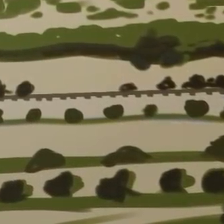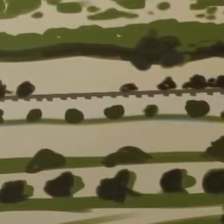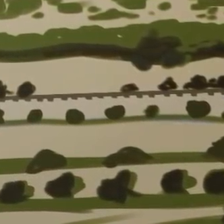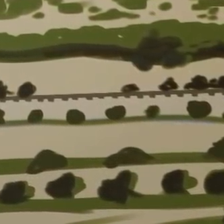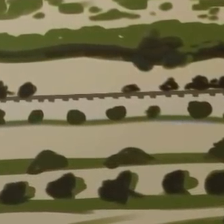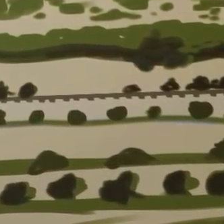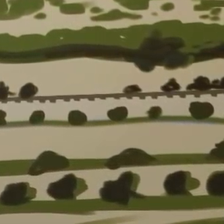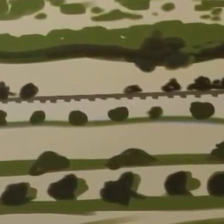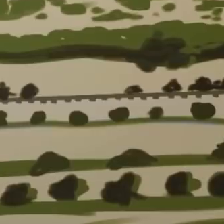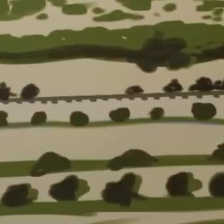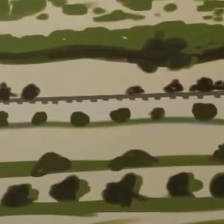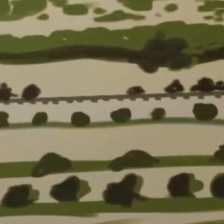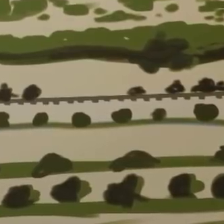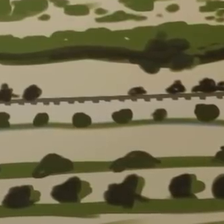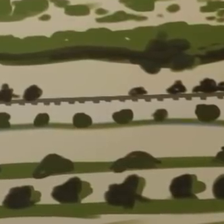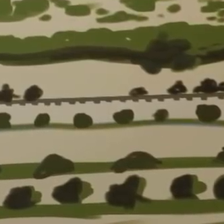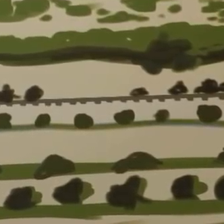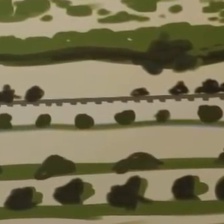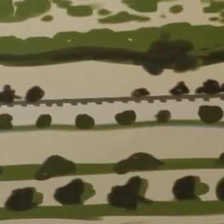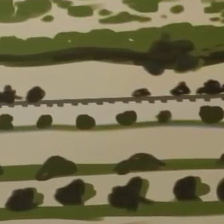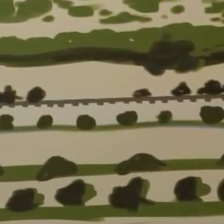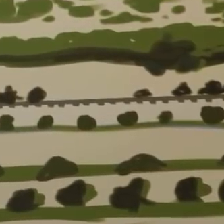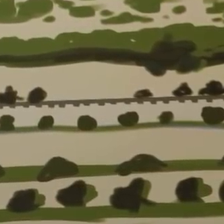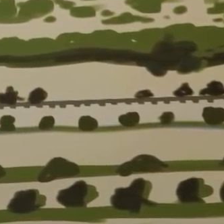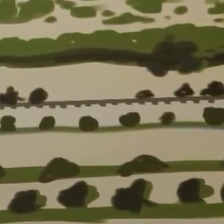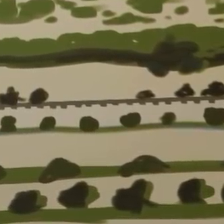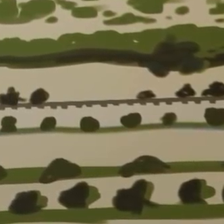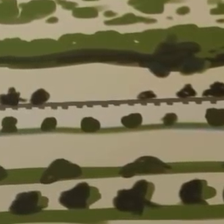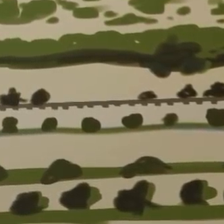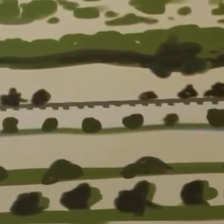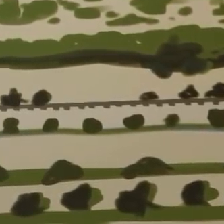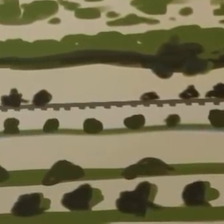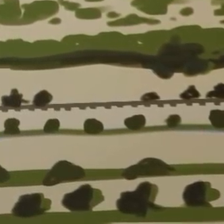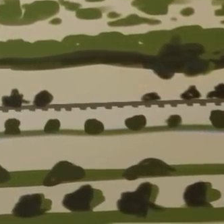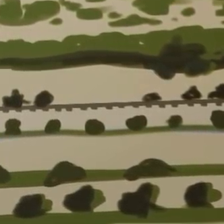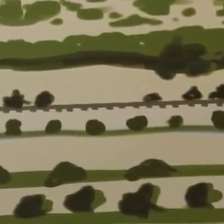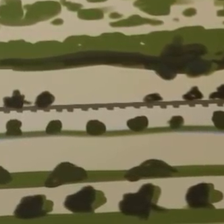ao Senhor. Sei que Deus é por